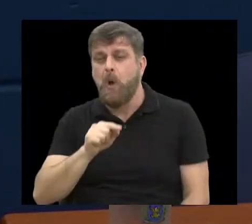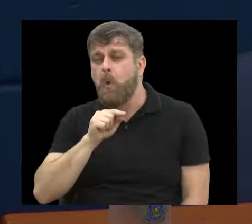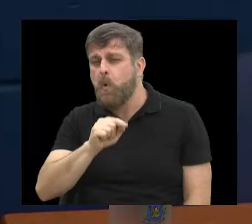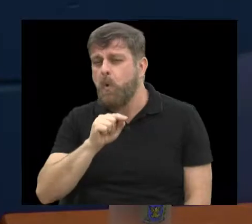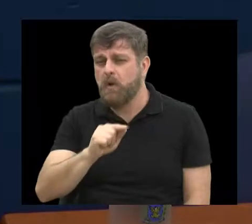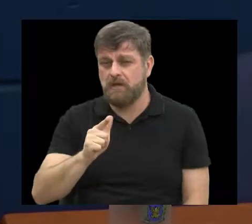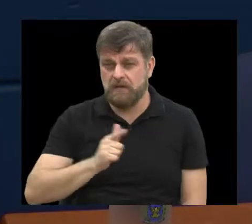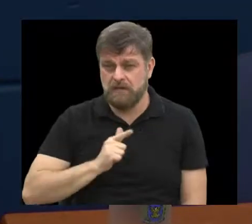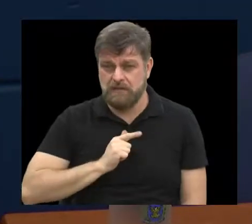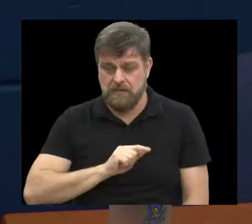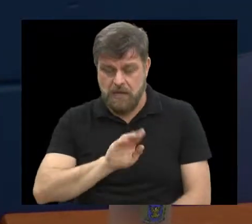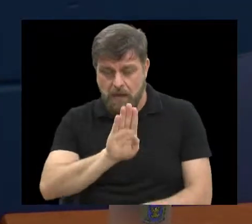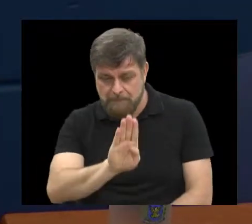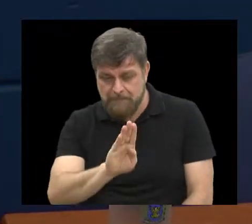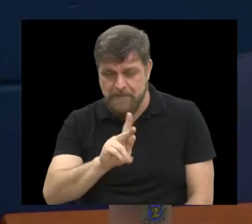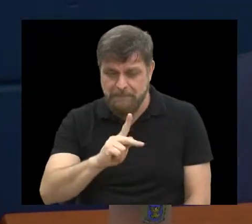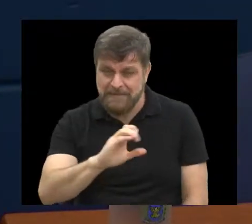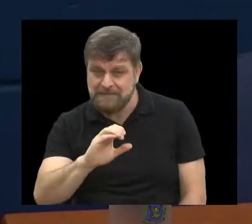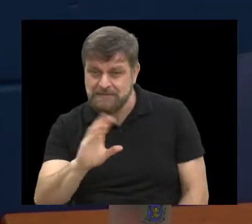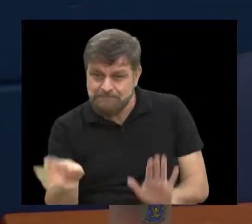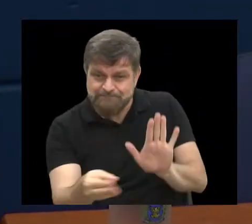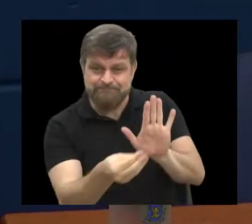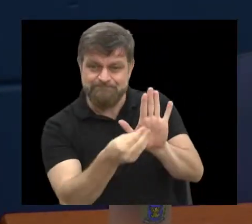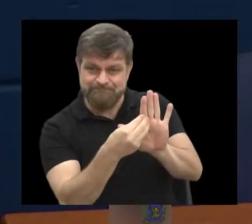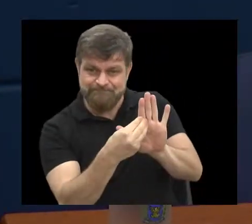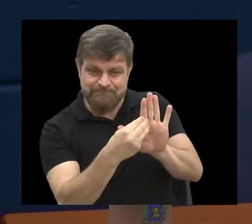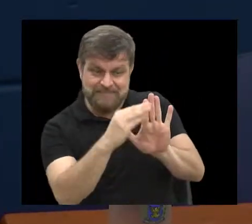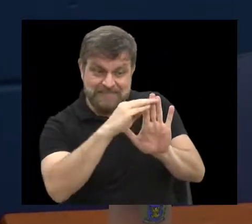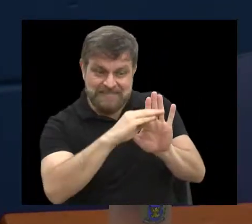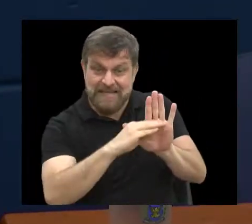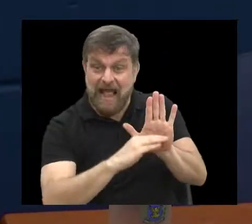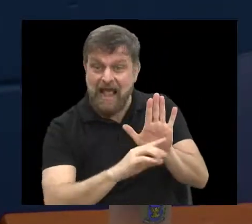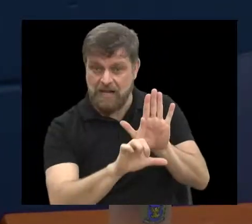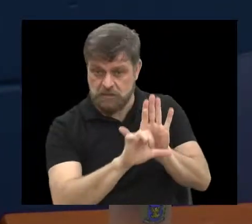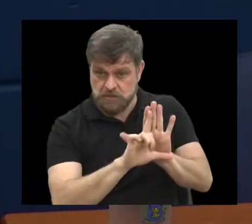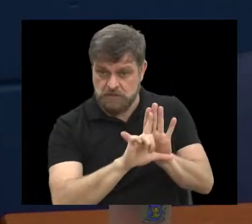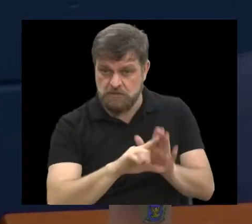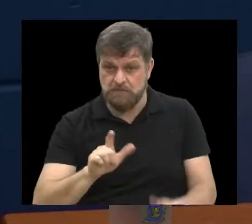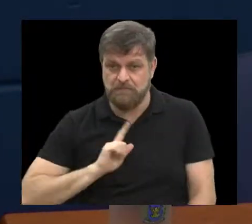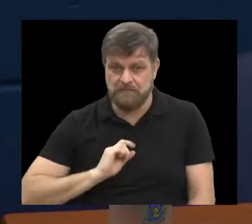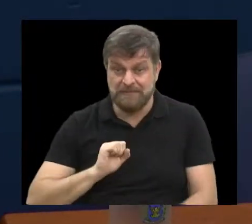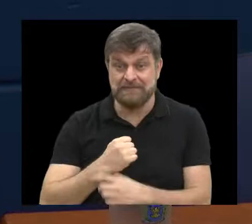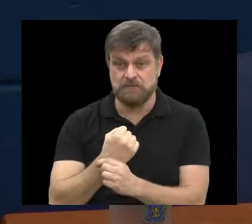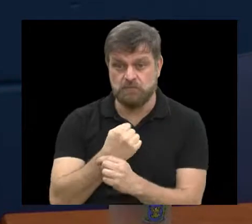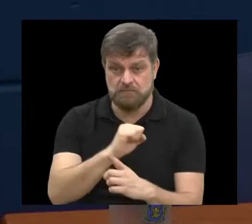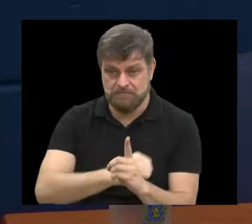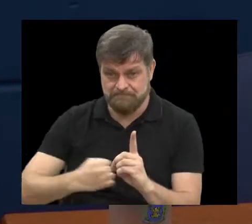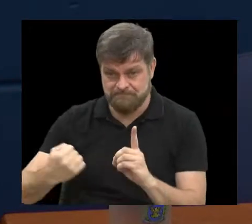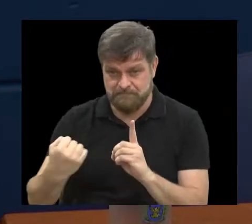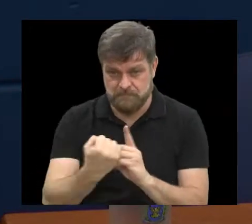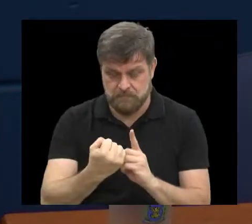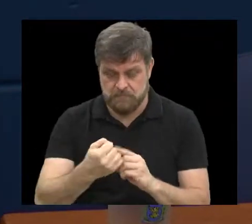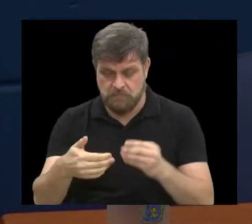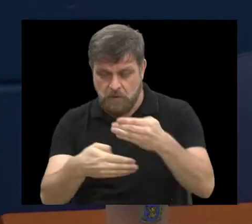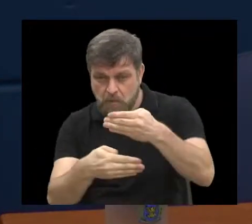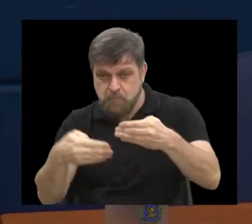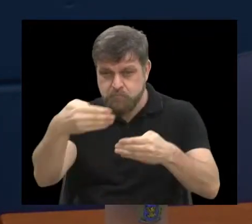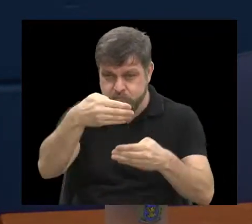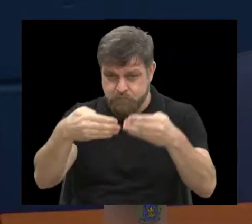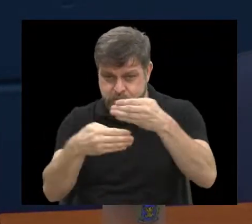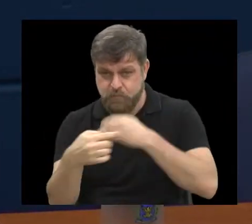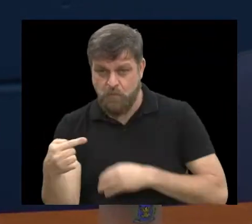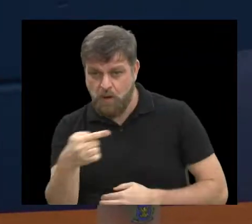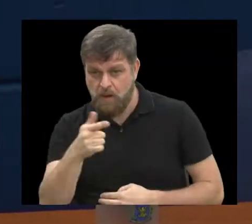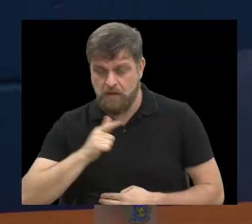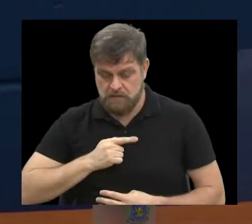está o benefício, né? Quando a gente fala de seguridade social, que é o que está na tela, nós temos o